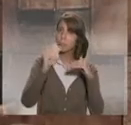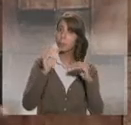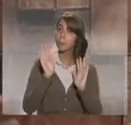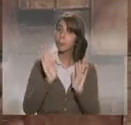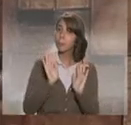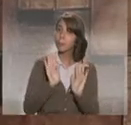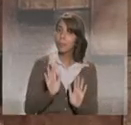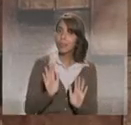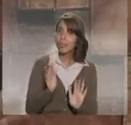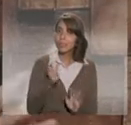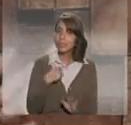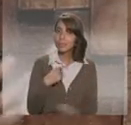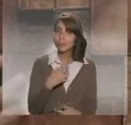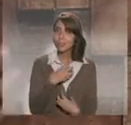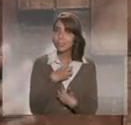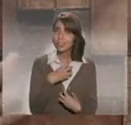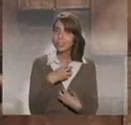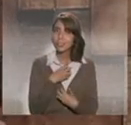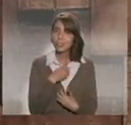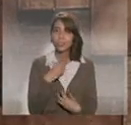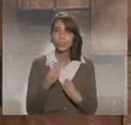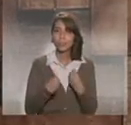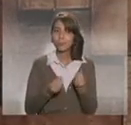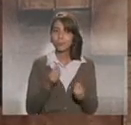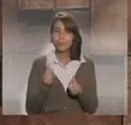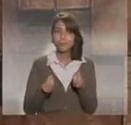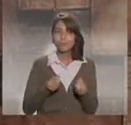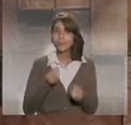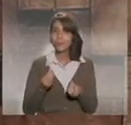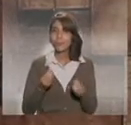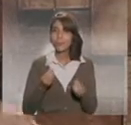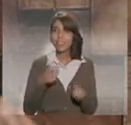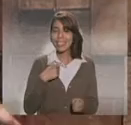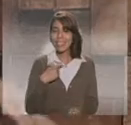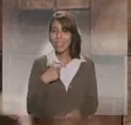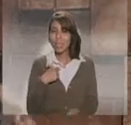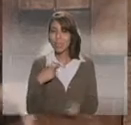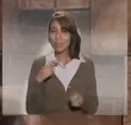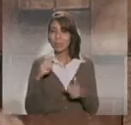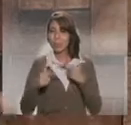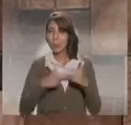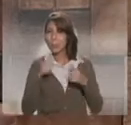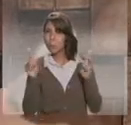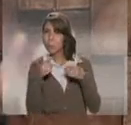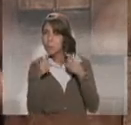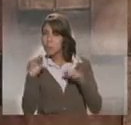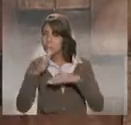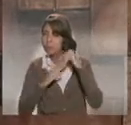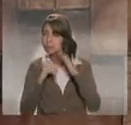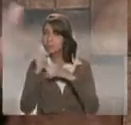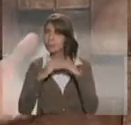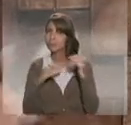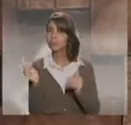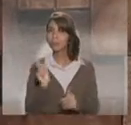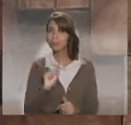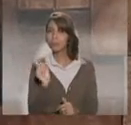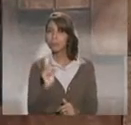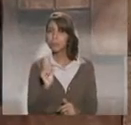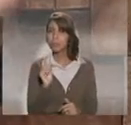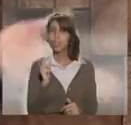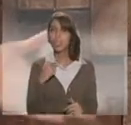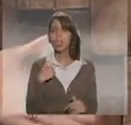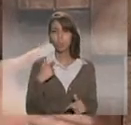de alguma maneira a alguma coisa já dizia que eu talvez não fosse um músico profissional não que eu trabalho com